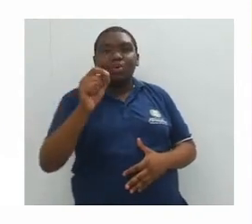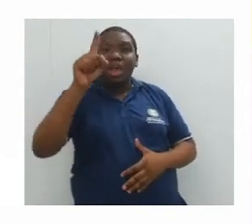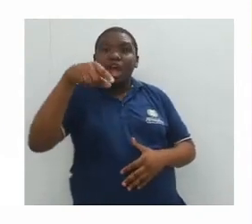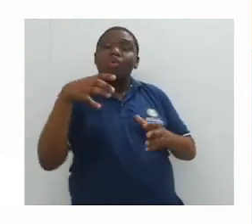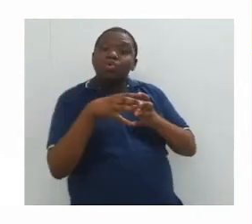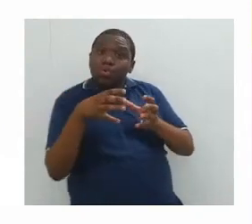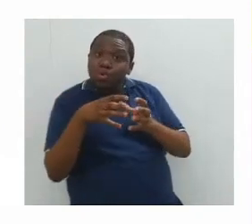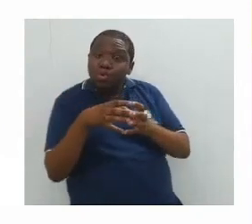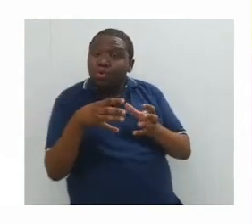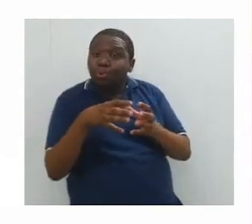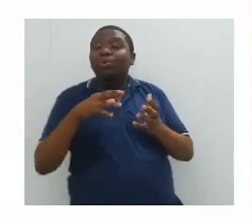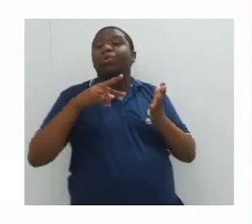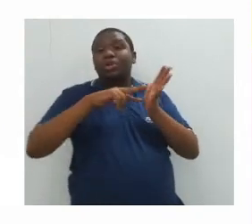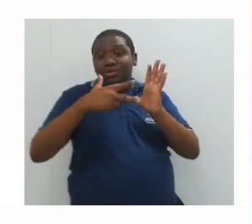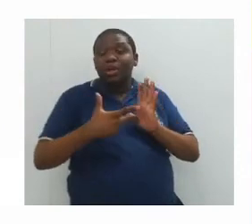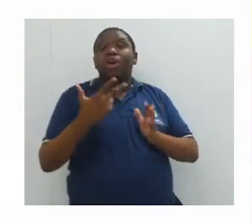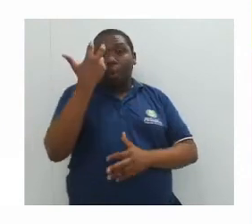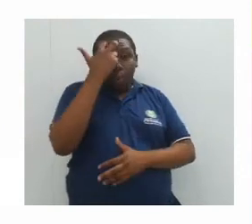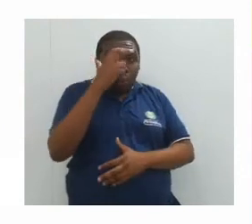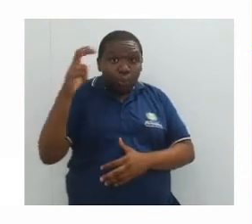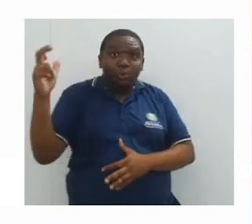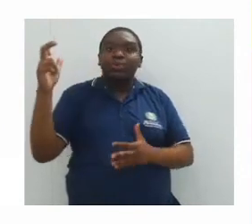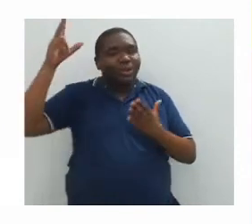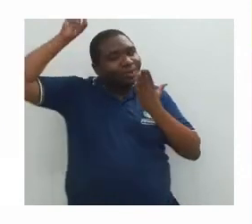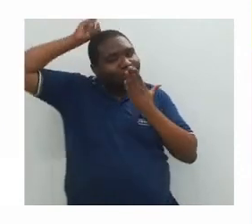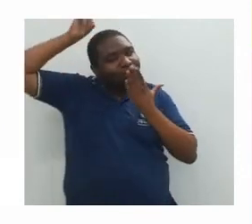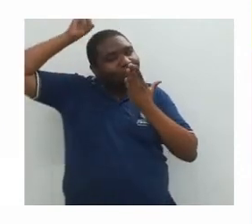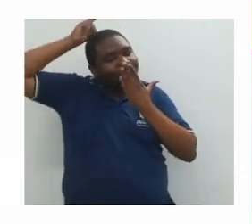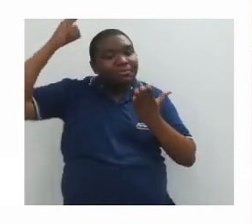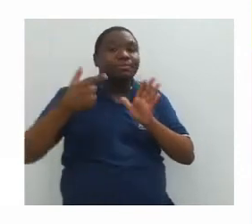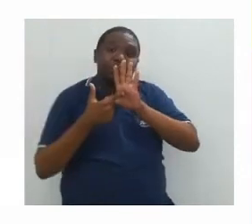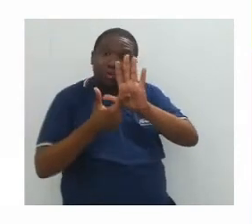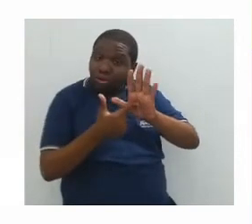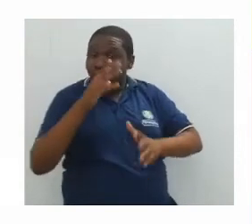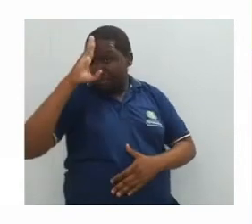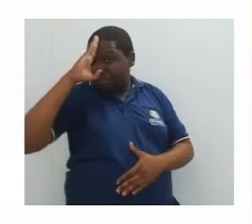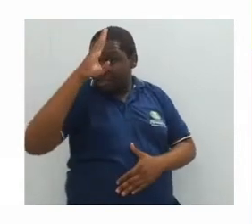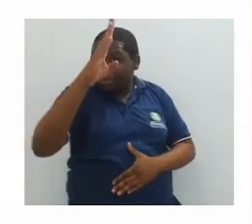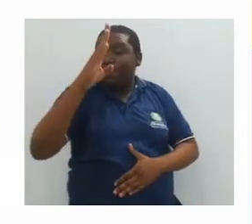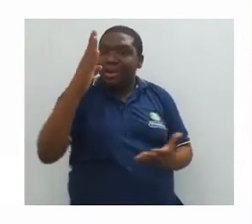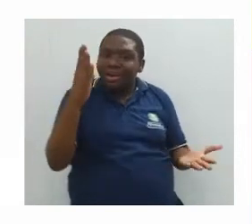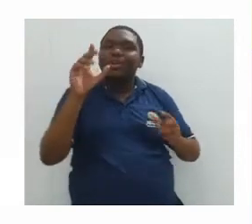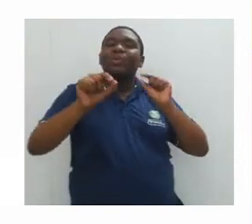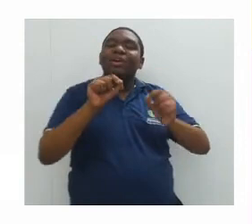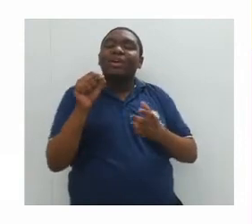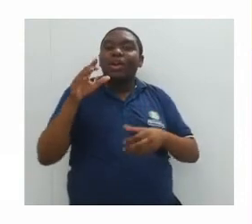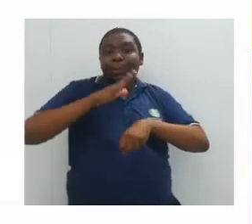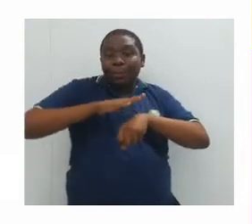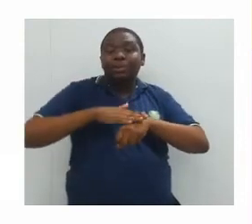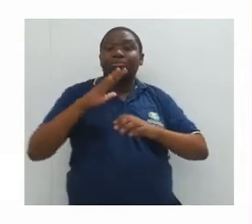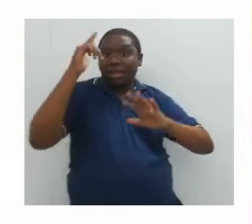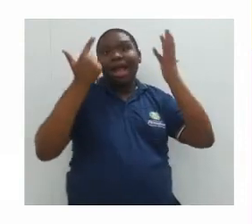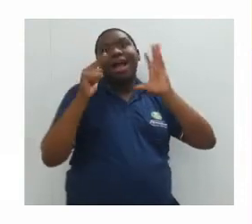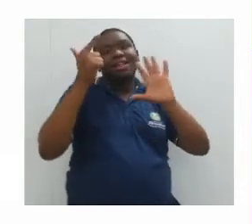de representação da cultura indígena que se apresentam principalmente durante o carnaval. Lembrando